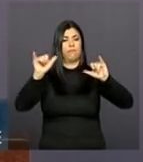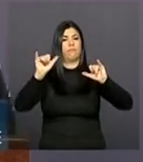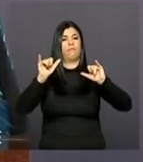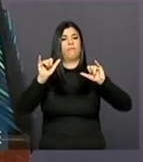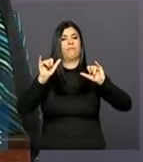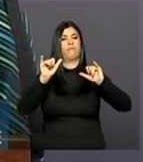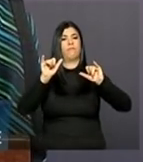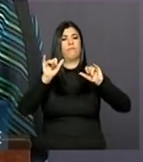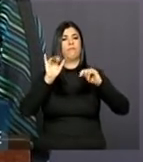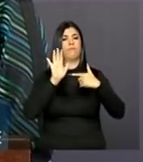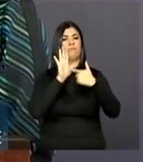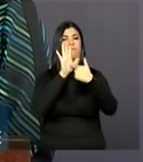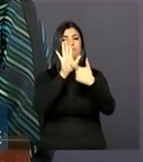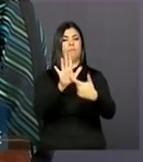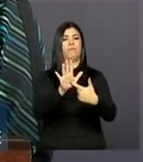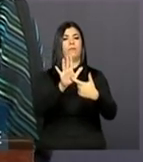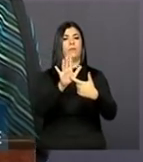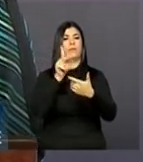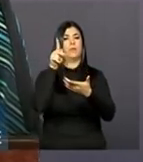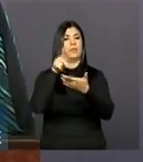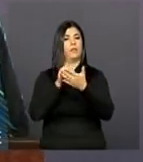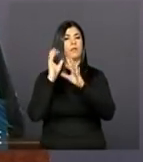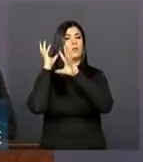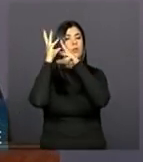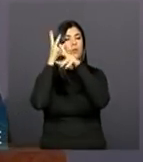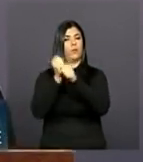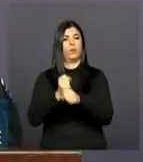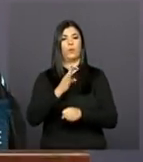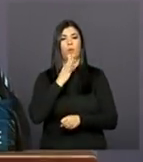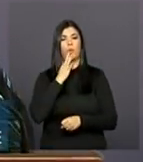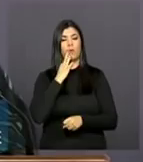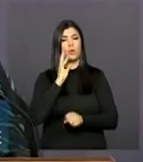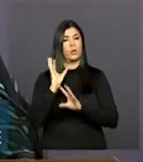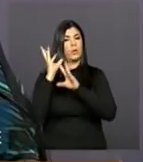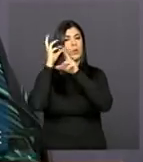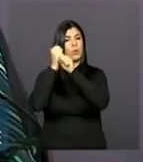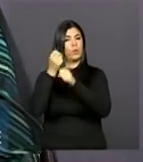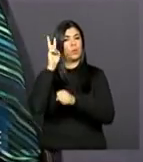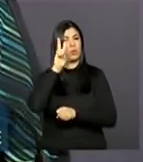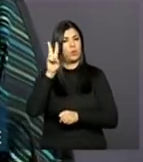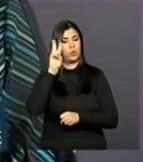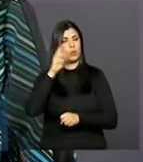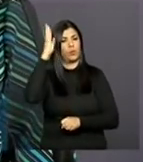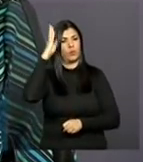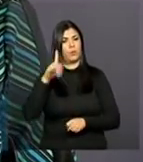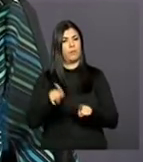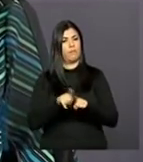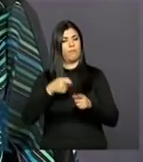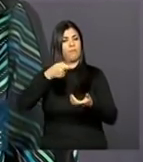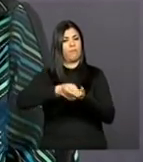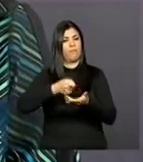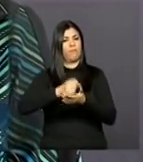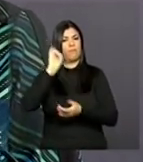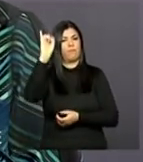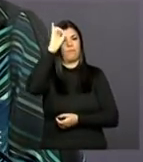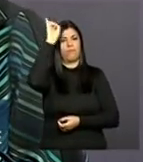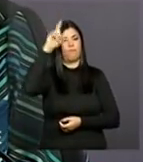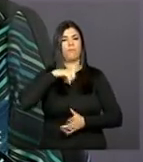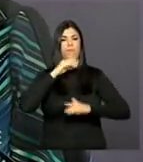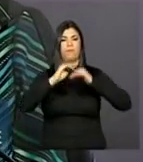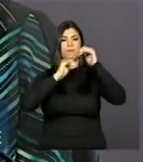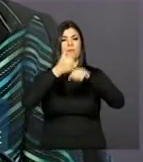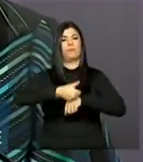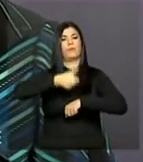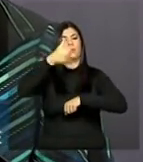da Verdade histórica conhecer a história é condição imprescindível para poder construí-la